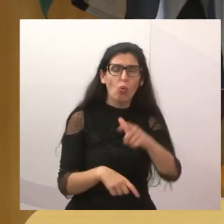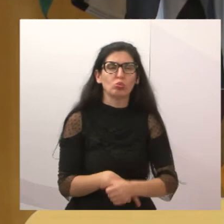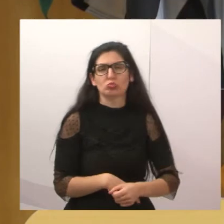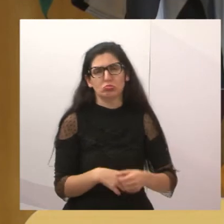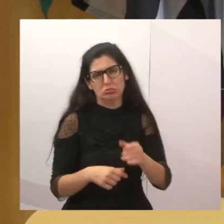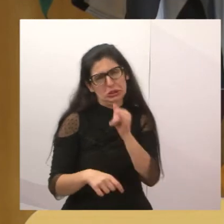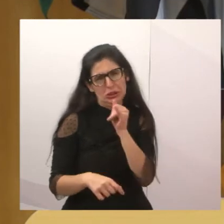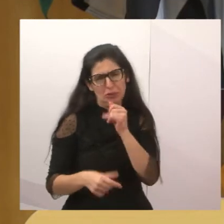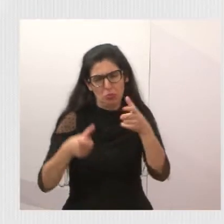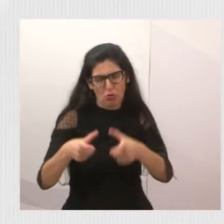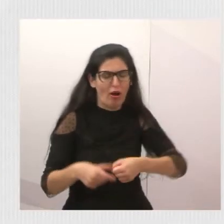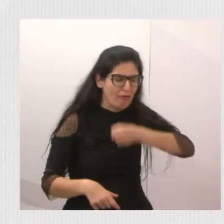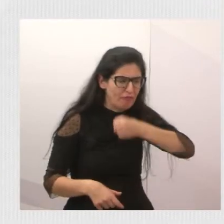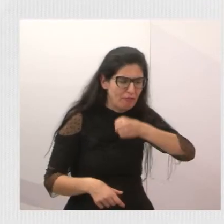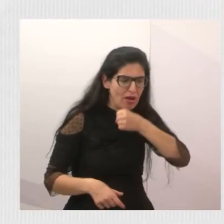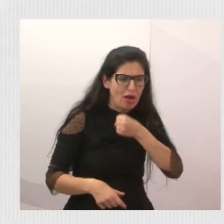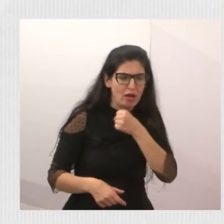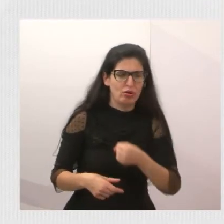Próximo.